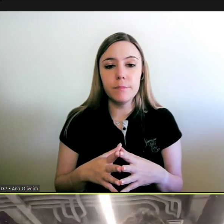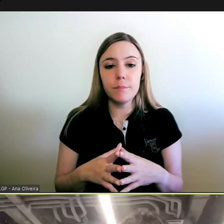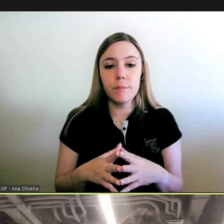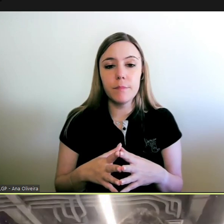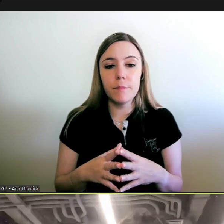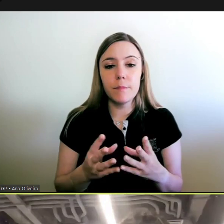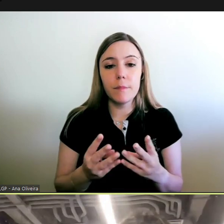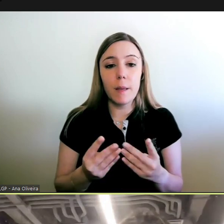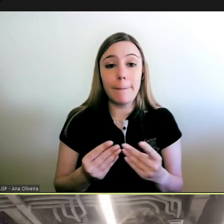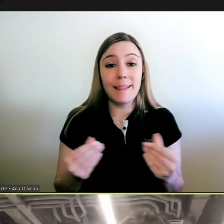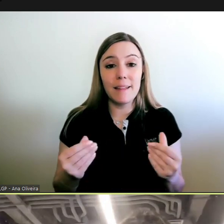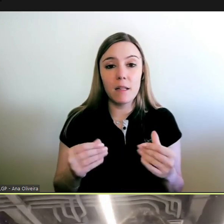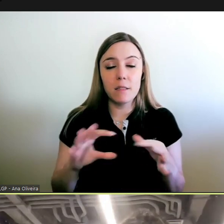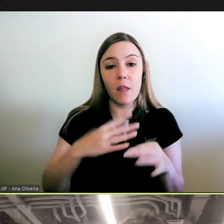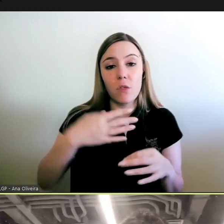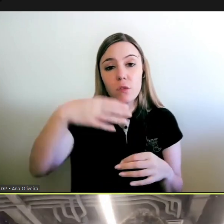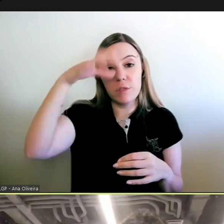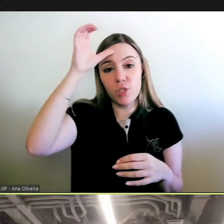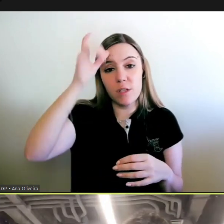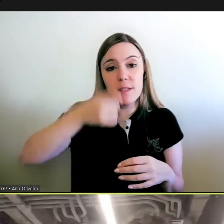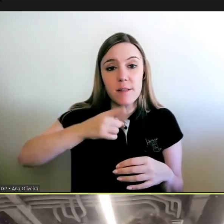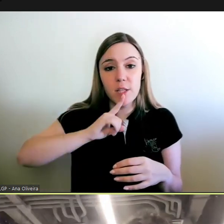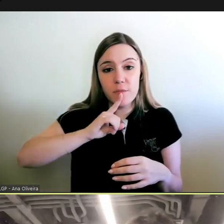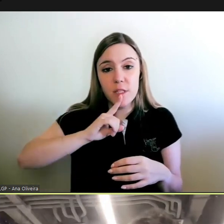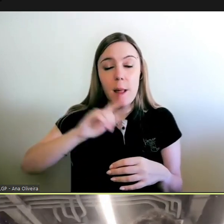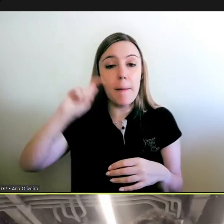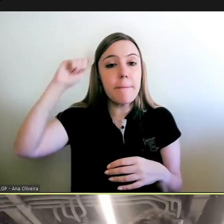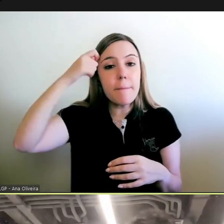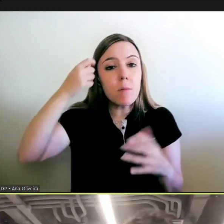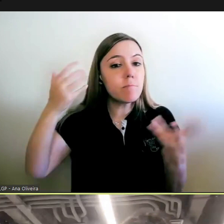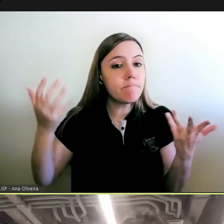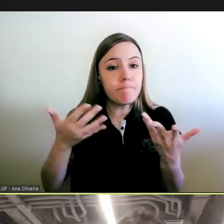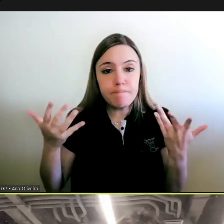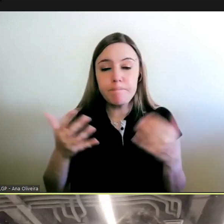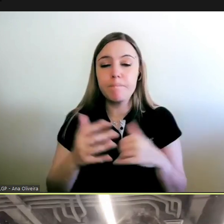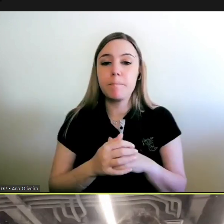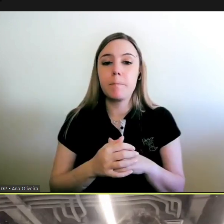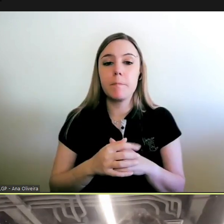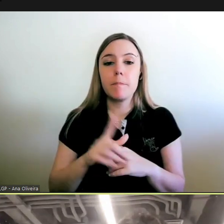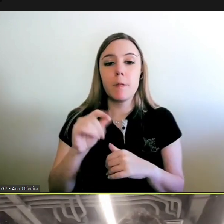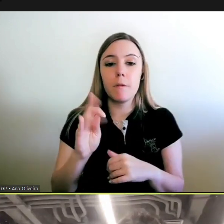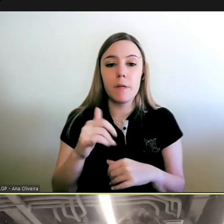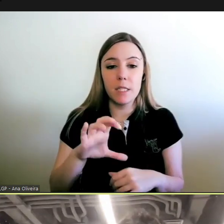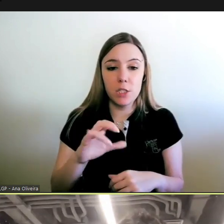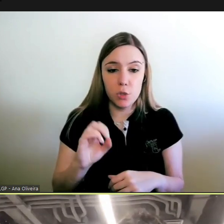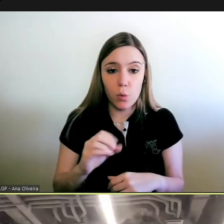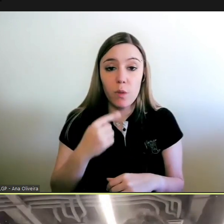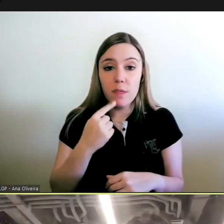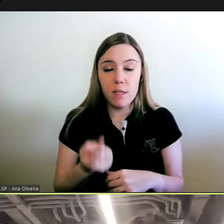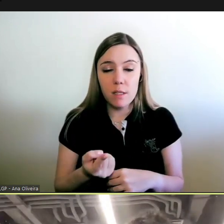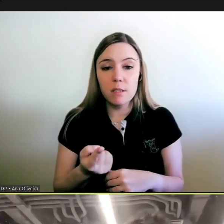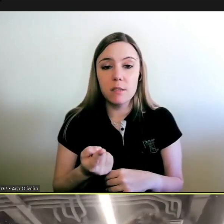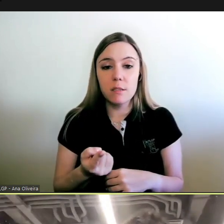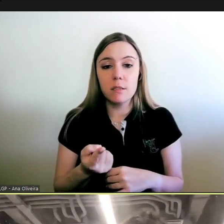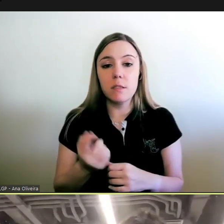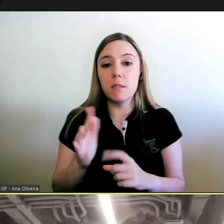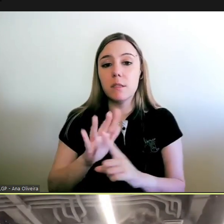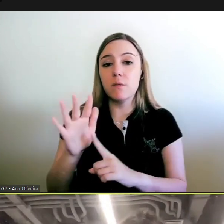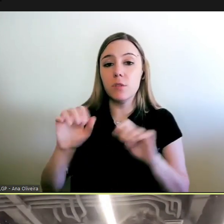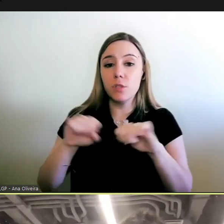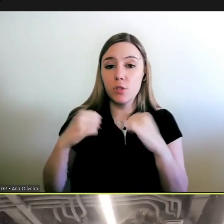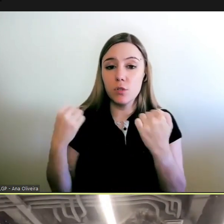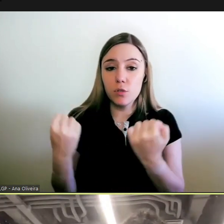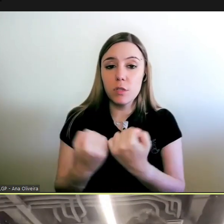com potencial da inteligência artificial, nomeadamente, como diz aqui, por exemplo, Francisco Barros, com implicações